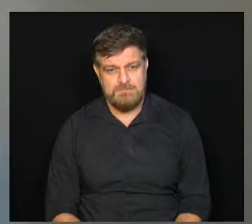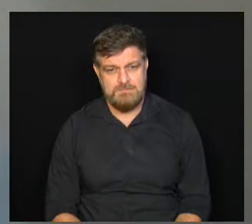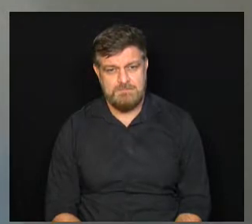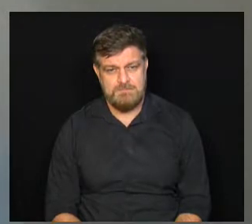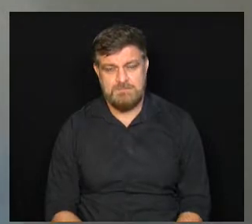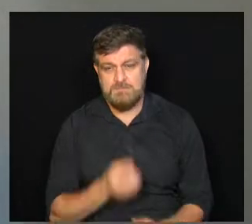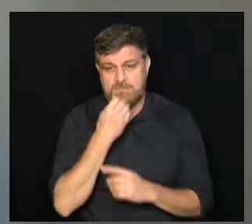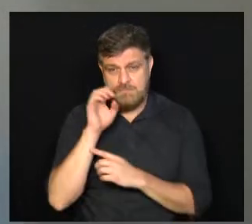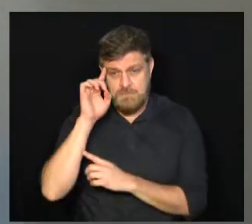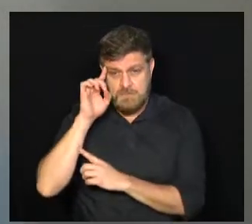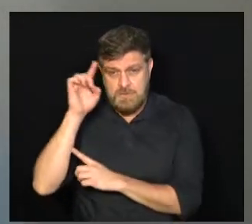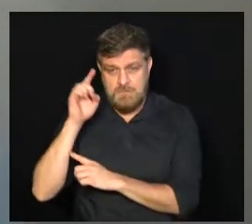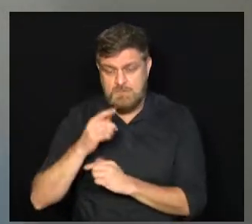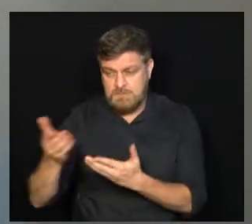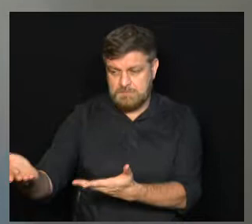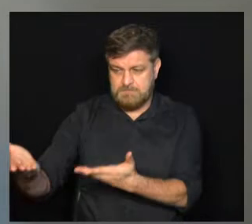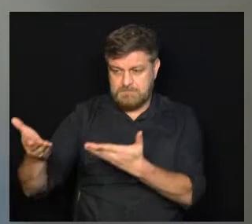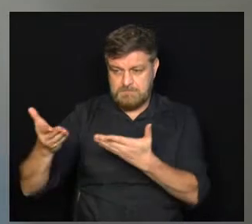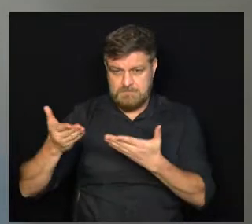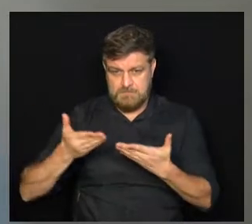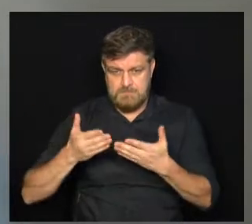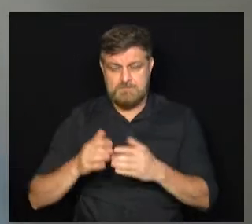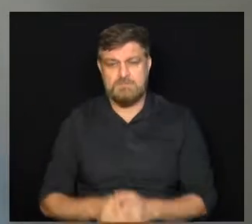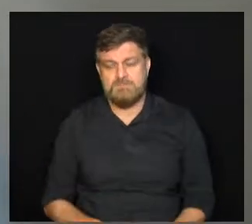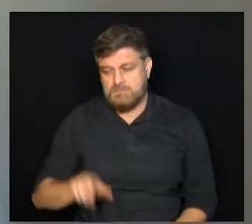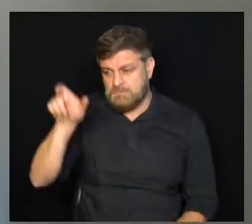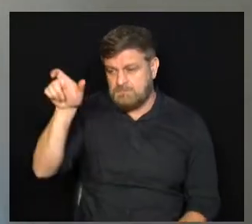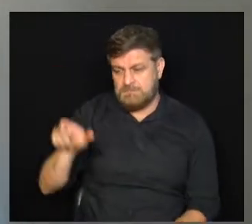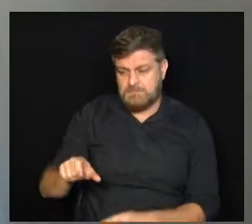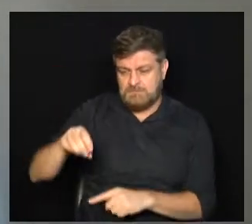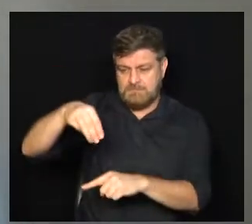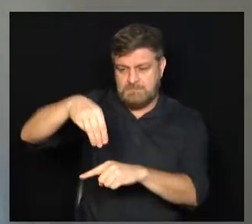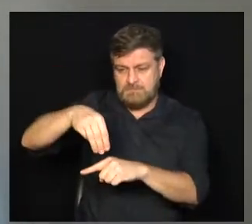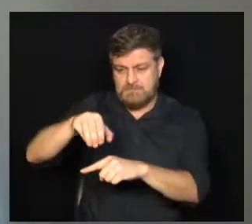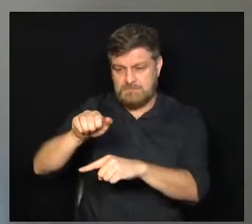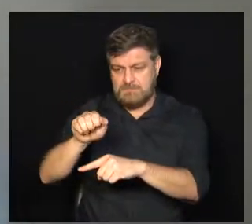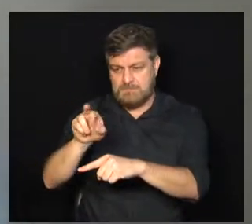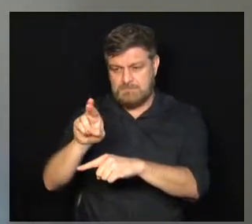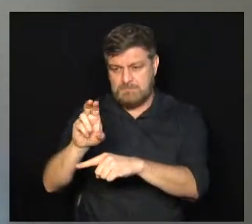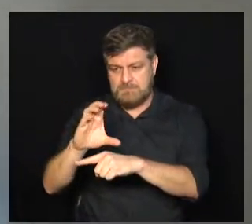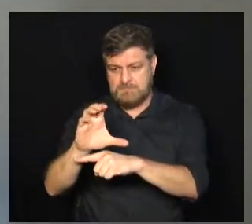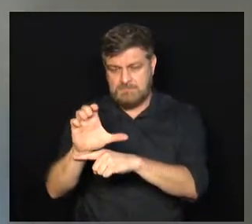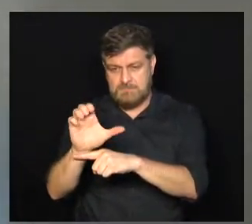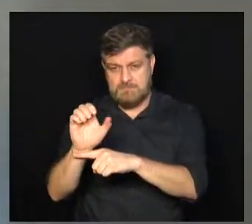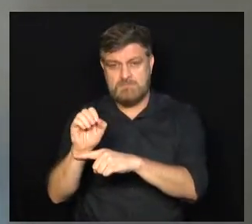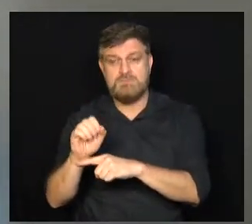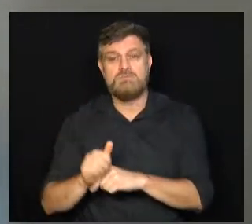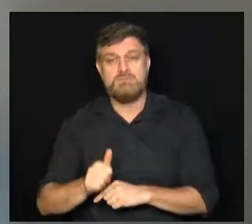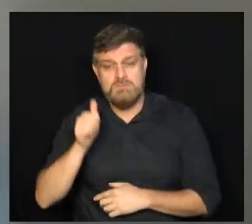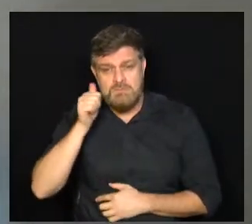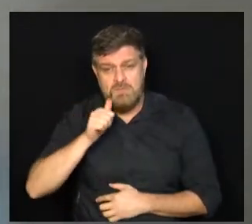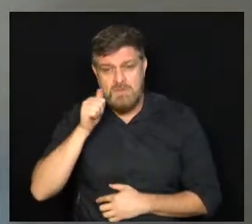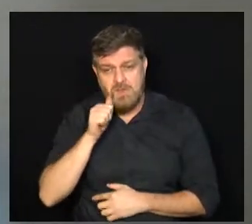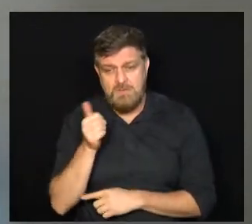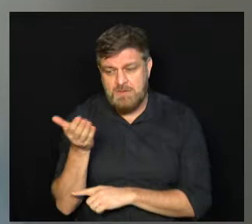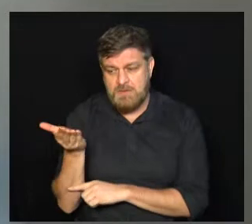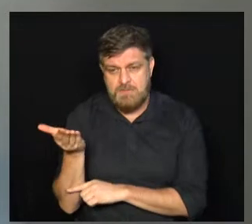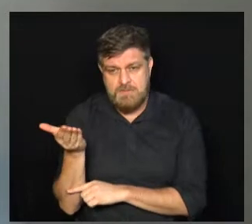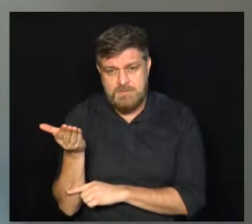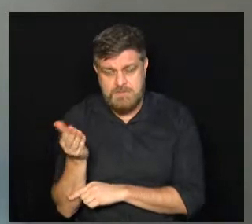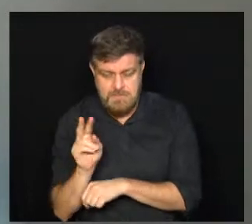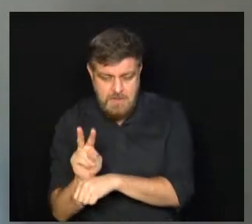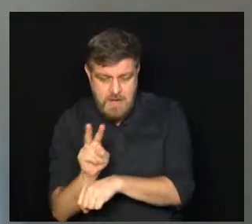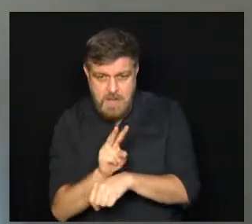Bom dia aos nossos convidados, comandante Marcelo e a comissária Jade. Hoje nós faremos